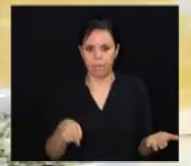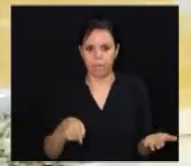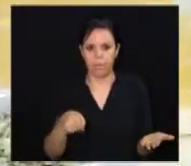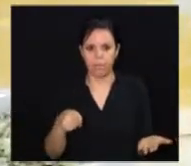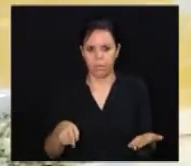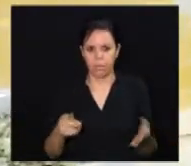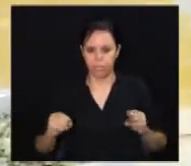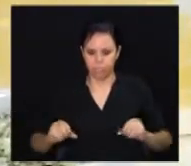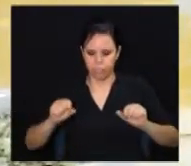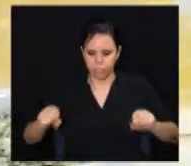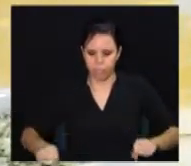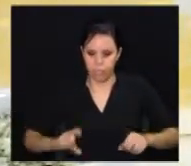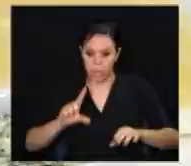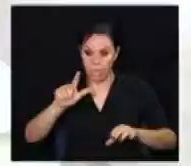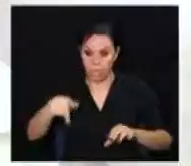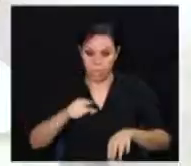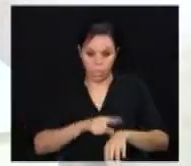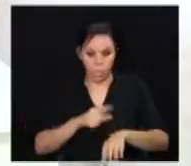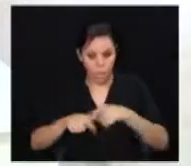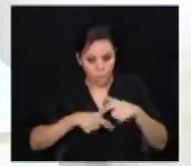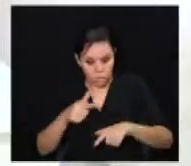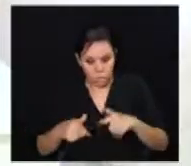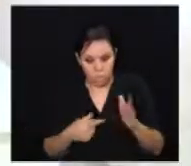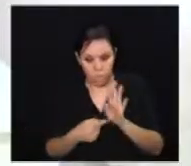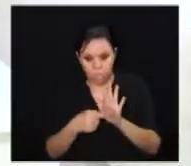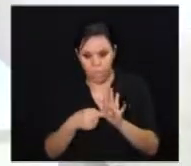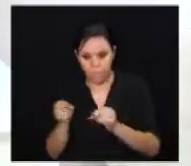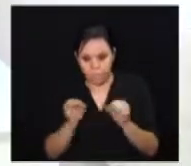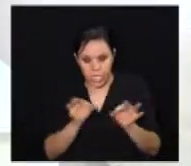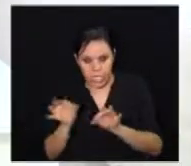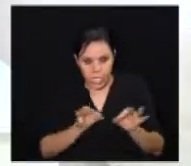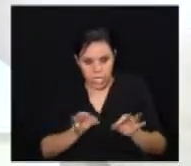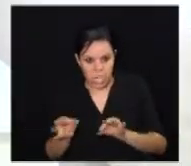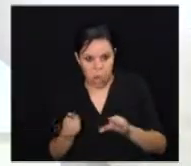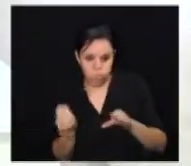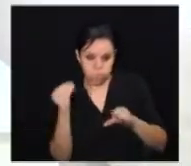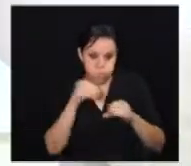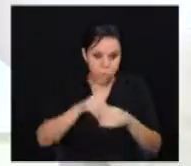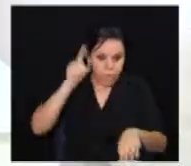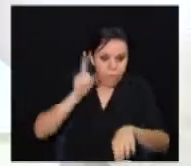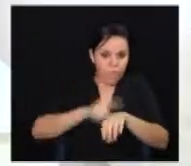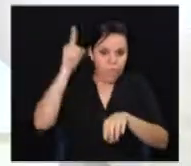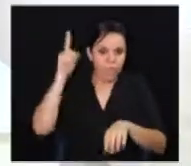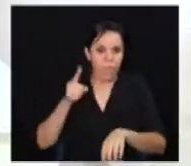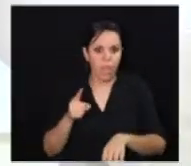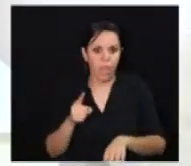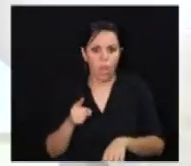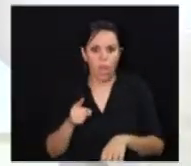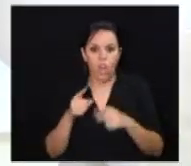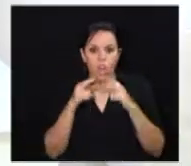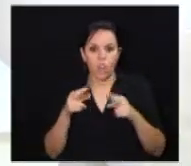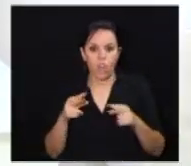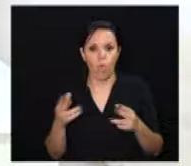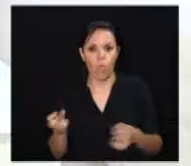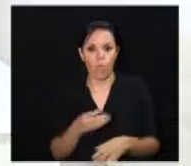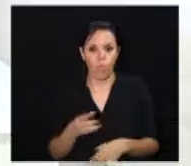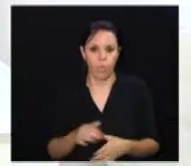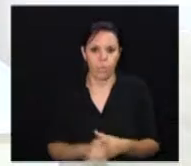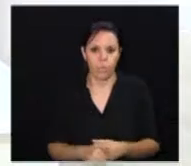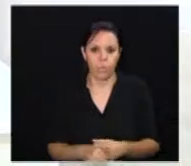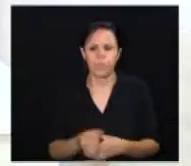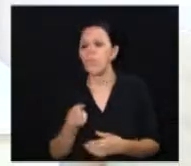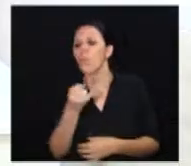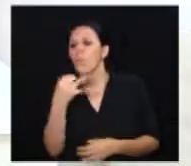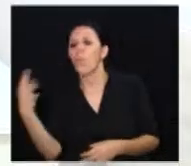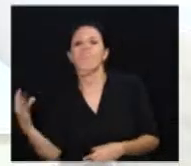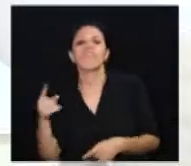fazer o serviço, a gente recheia tudo na hora. Perfeito. Não fica nada previamente recheado, é tudo feito fresquíssimo. Para essa quantidade de ingredientes da massa